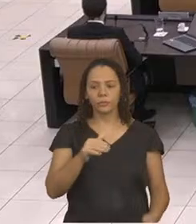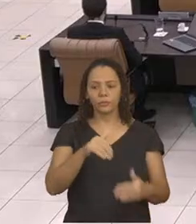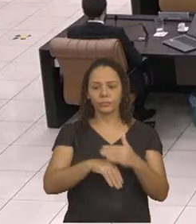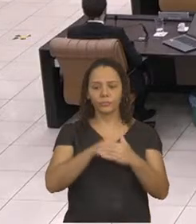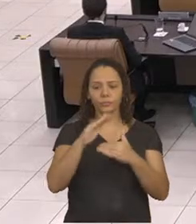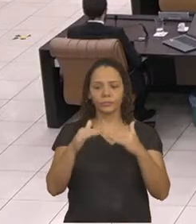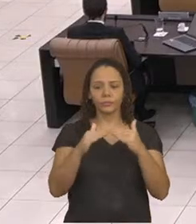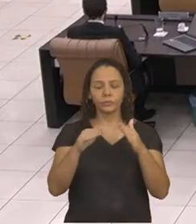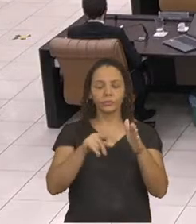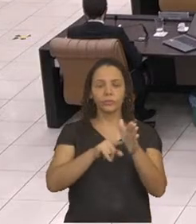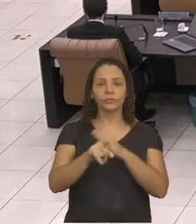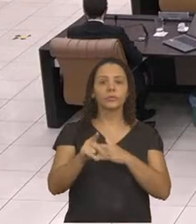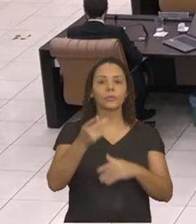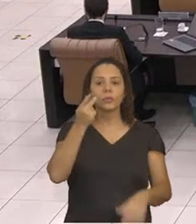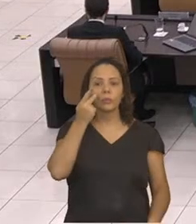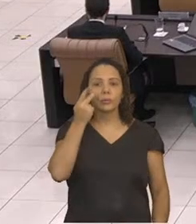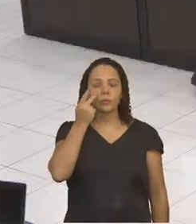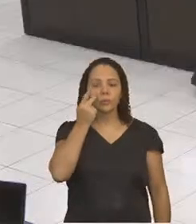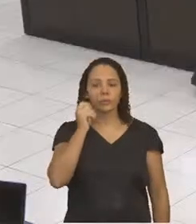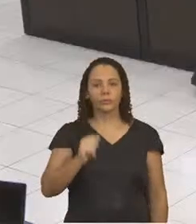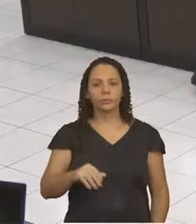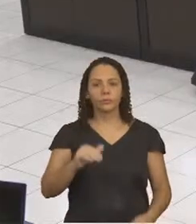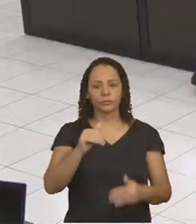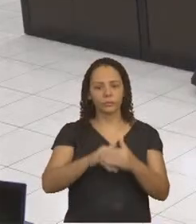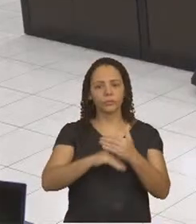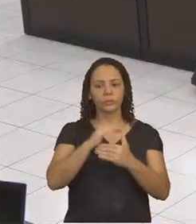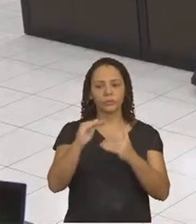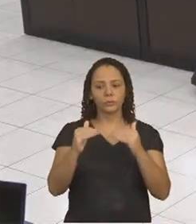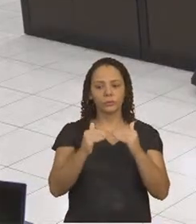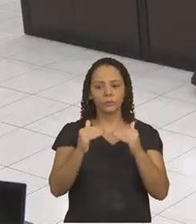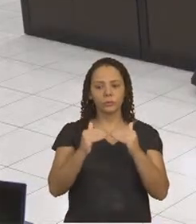Favorável. Como vota Paulinho dos Condutores? Favorável.